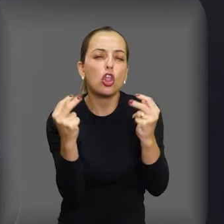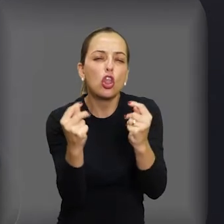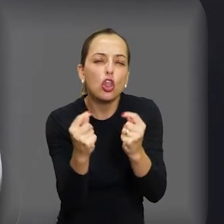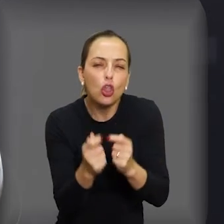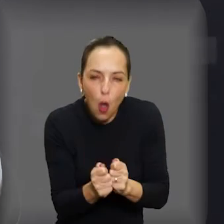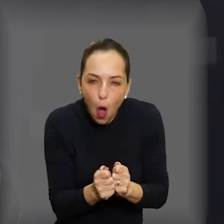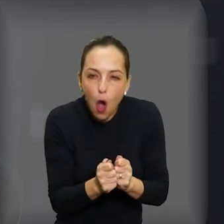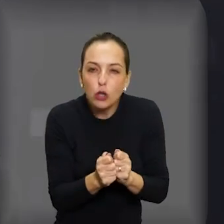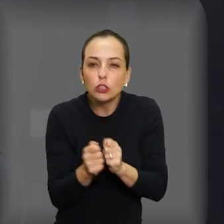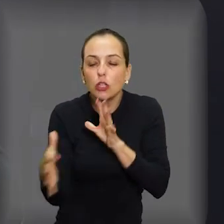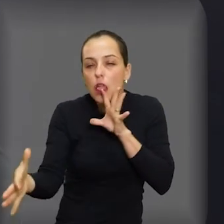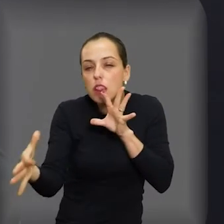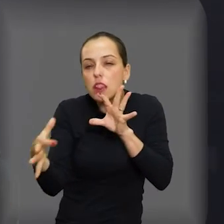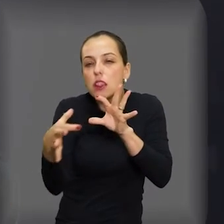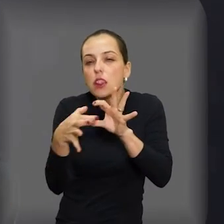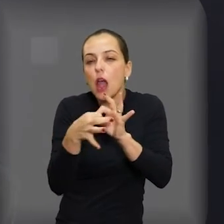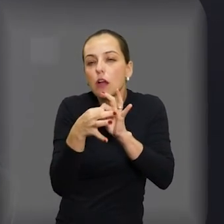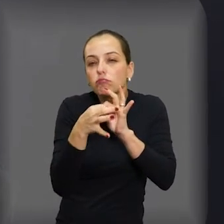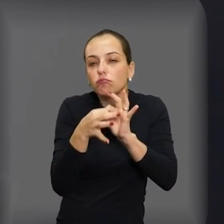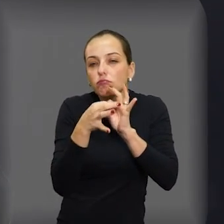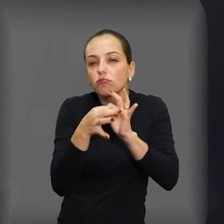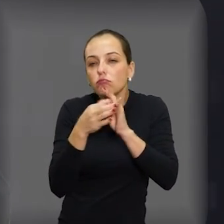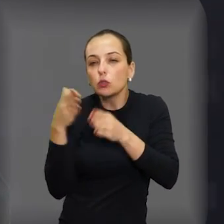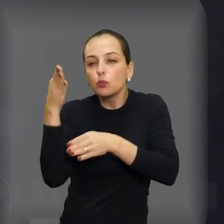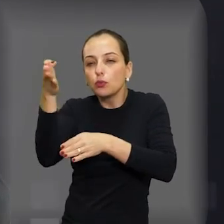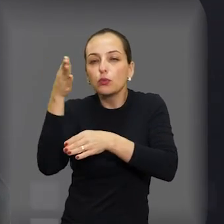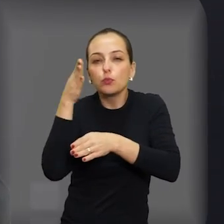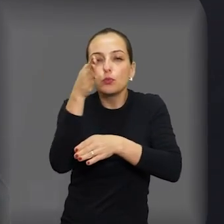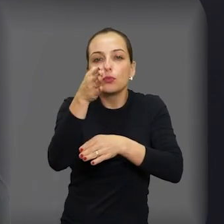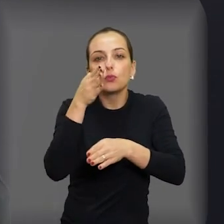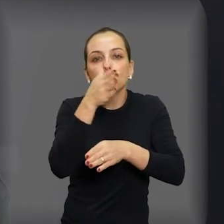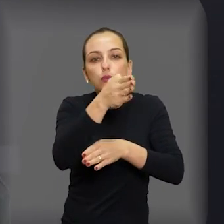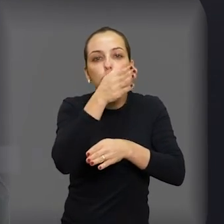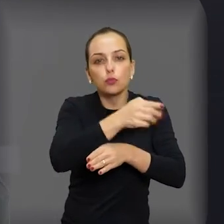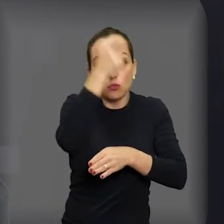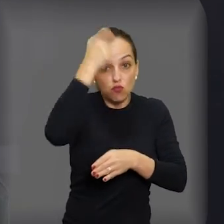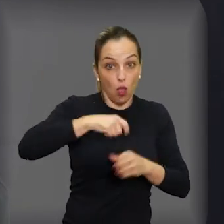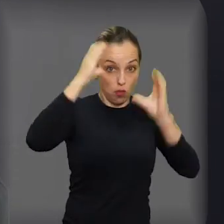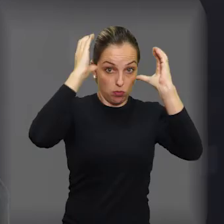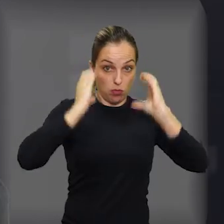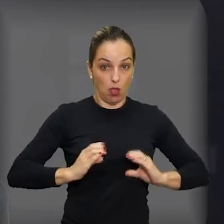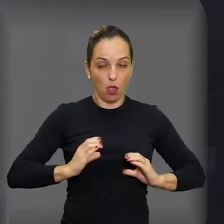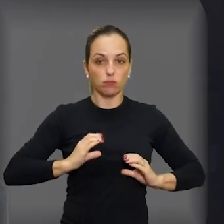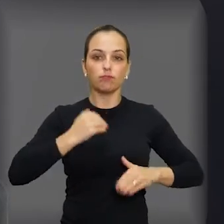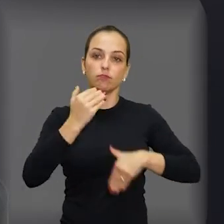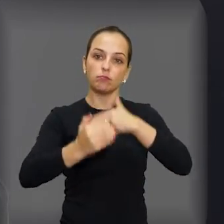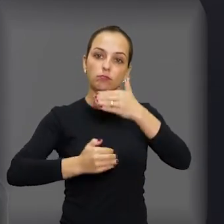lideranças comunitárias, se houvesse uma política pública institucional de todos